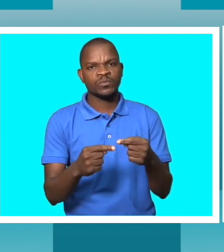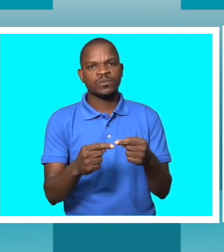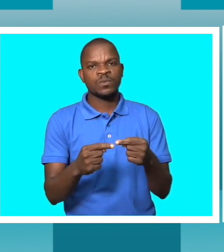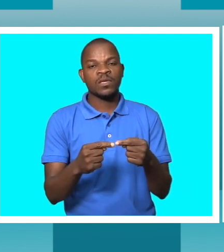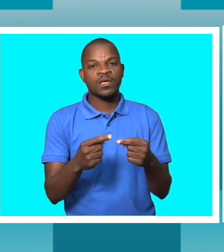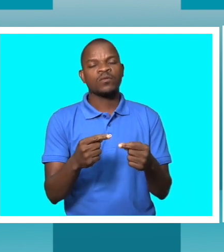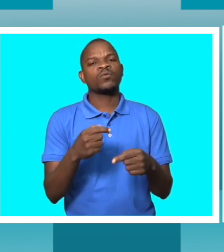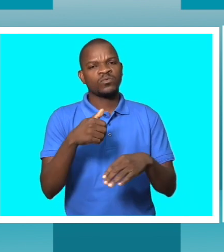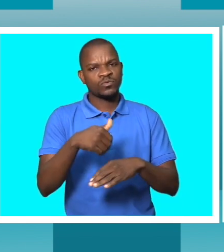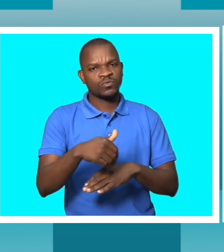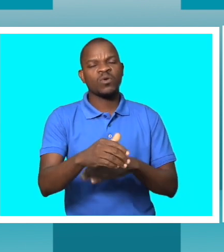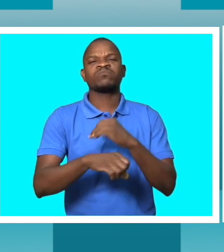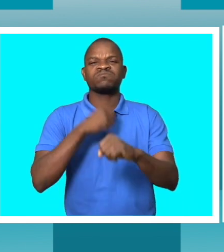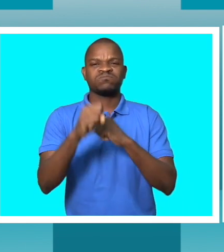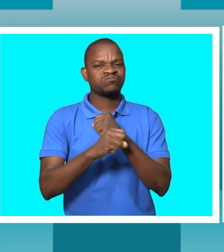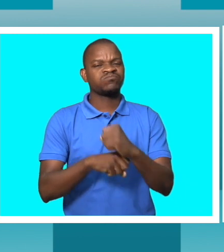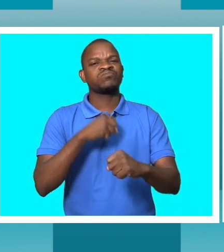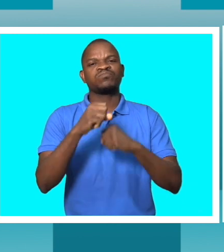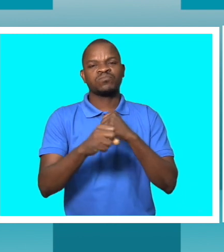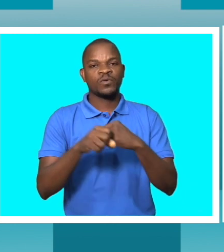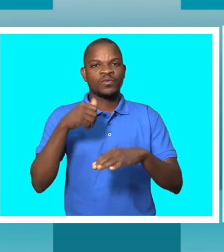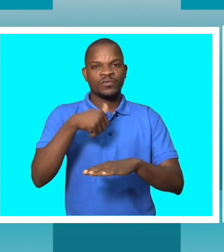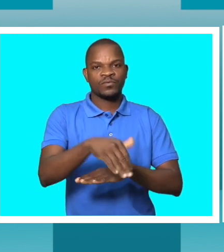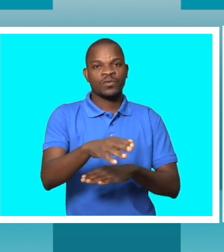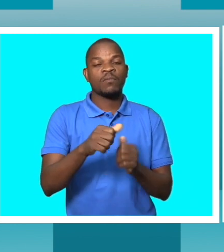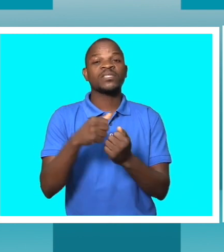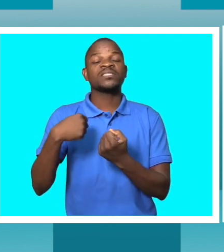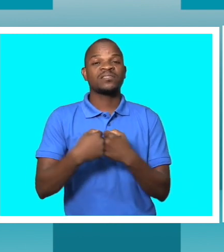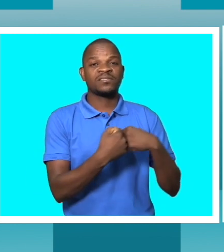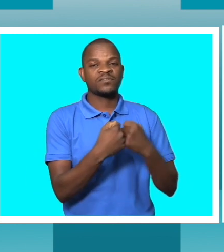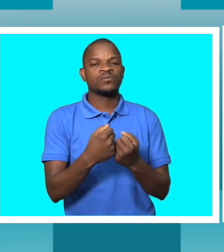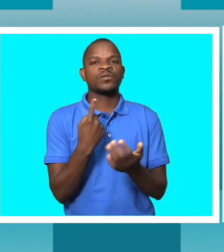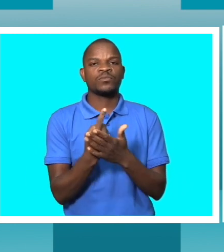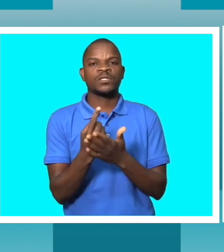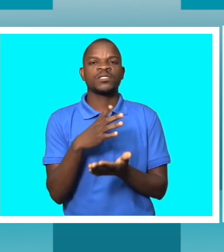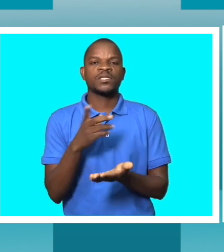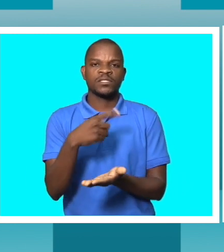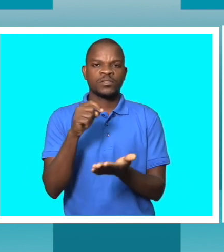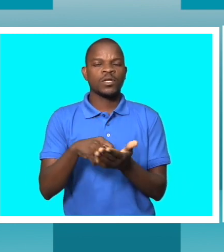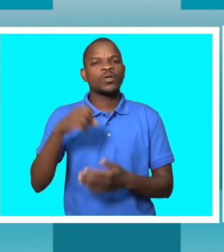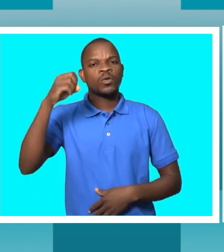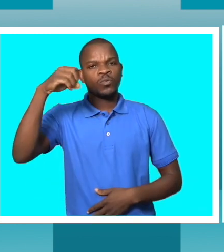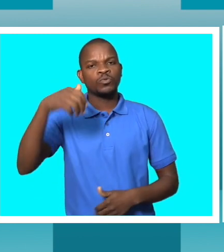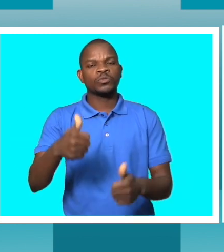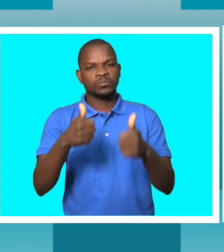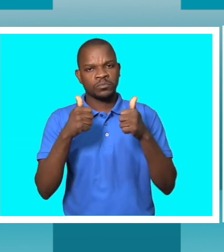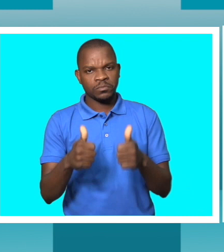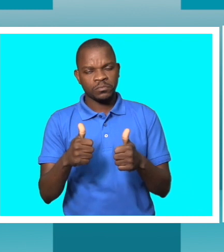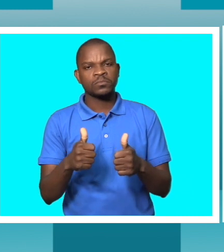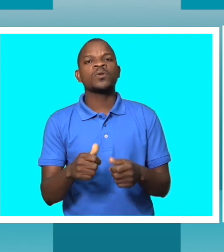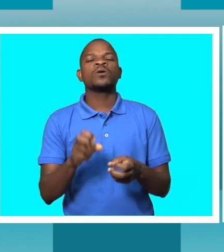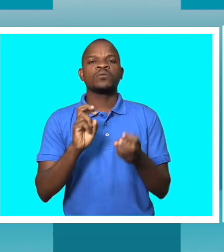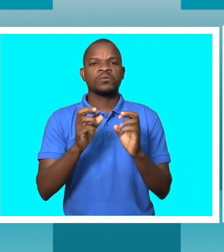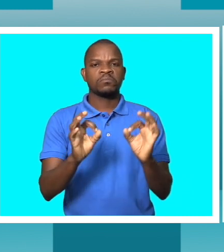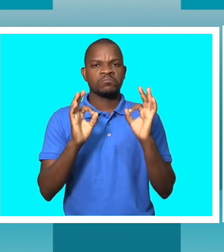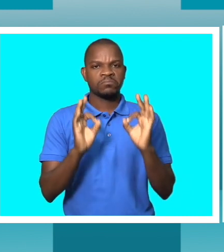o sistema aguente por muito tempo. O nosso desafio é termos uma cidade bem iluminada, uma